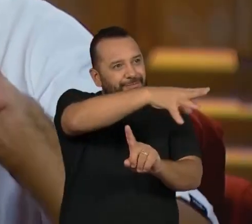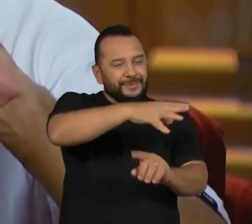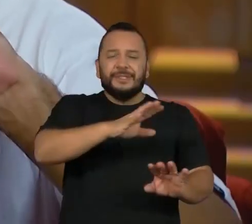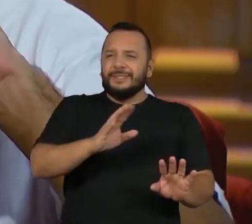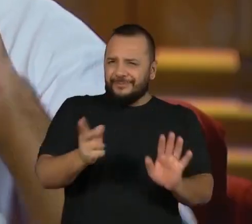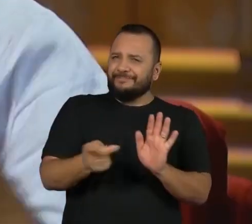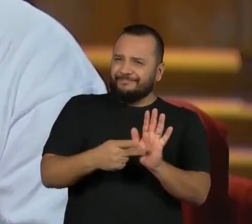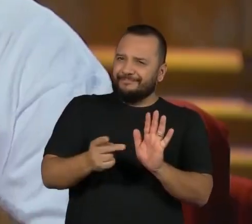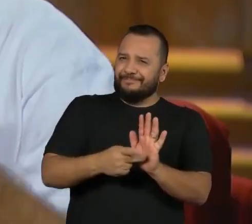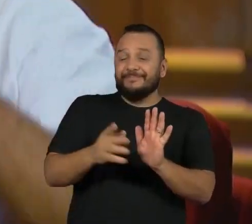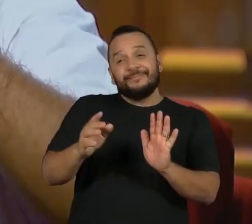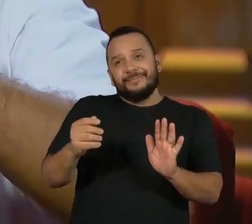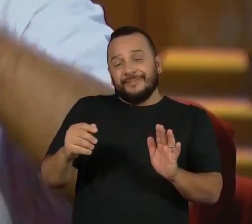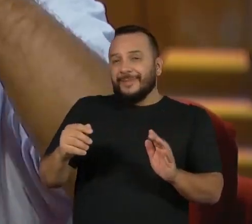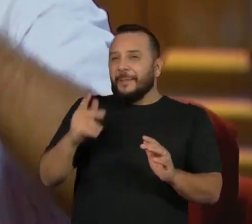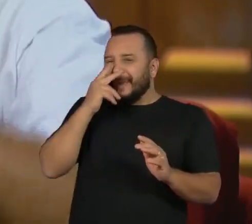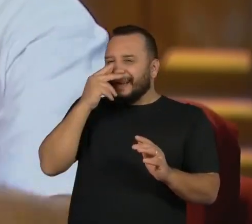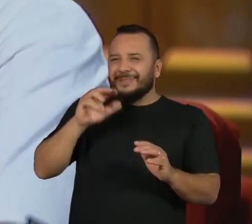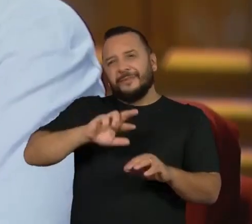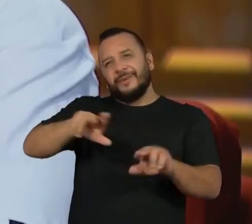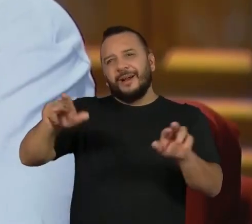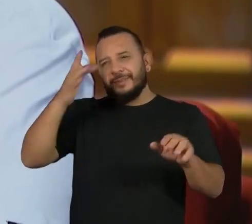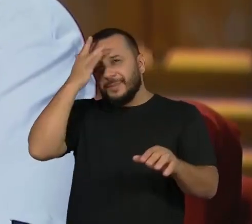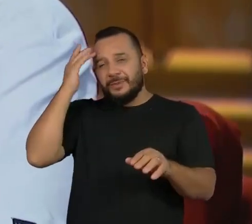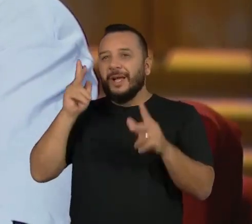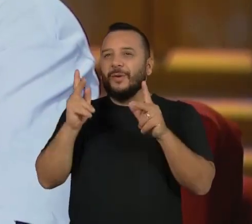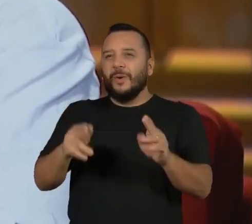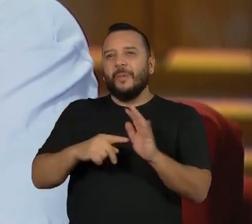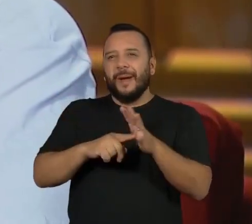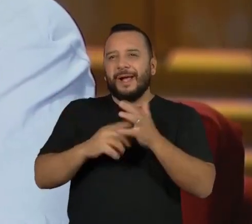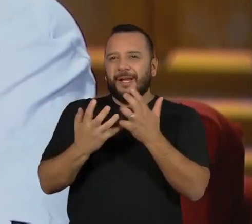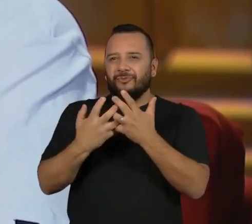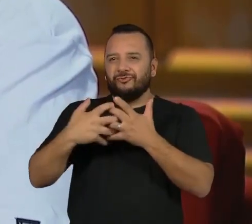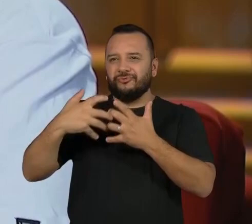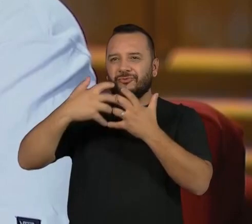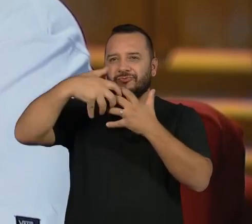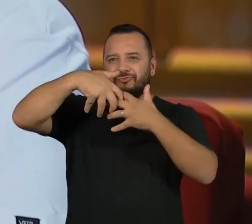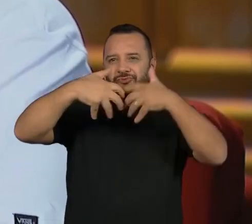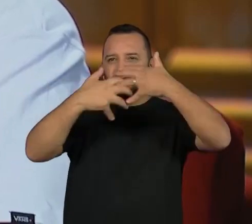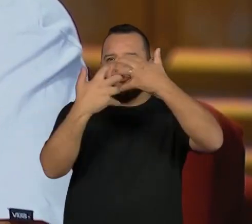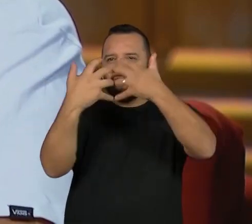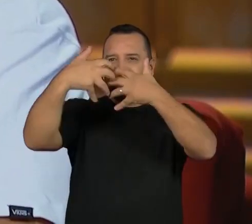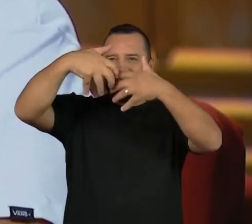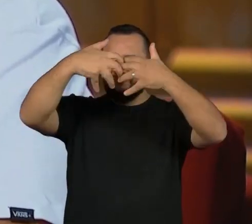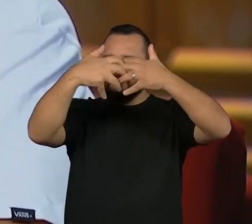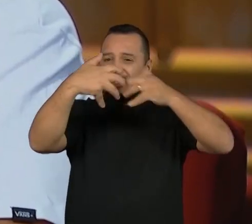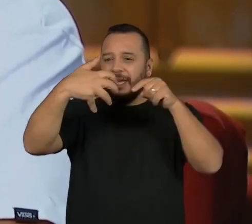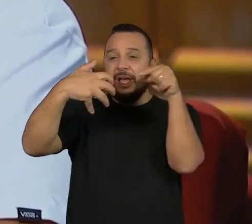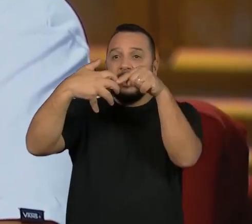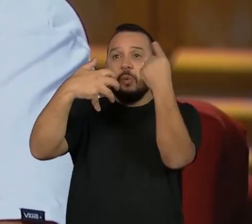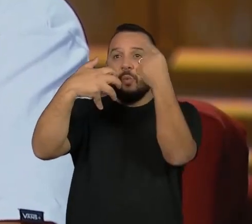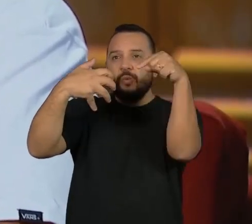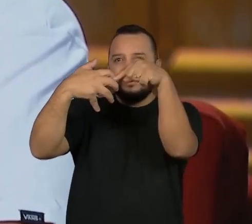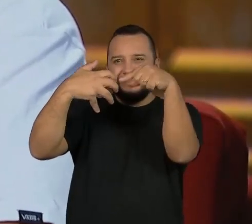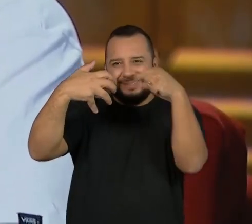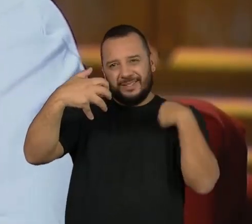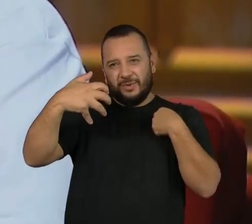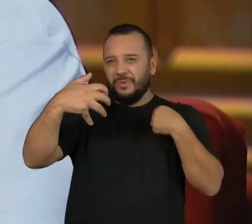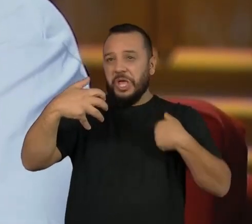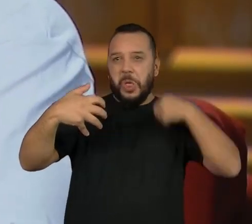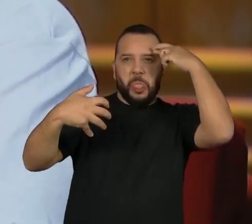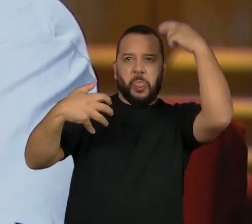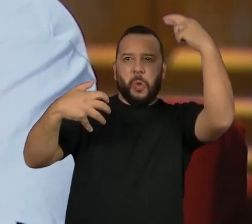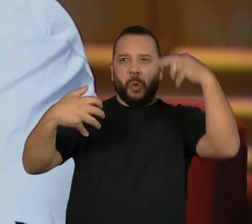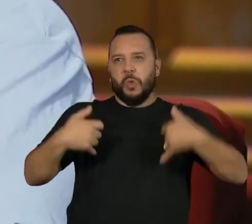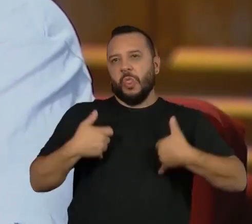um de uma engrenagem fazendo com que ela funcione da melhor forma possível sabe não gosto de levar isso como dono não tipo não tem esse